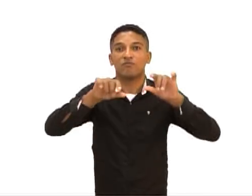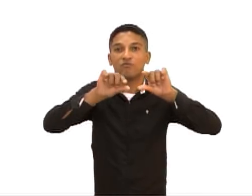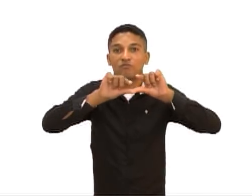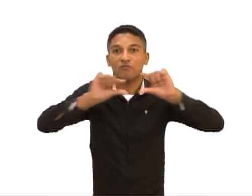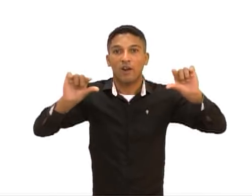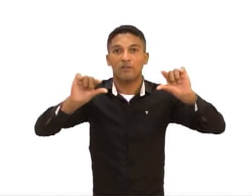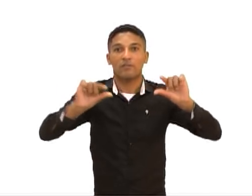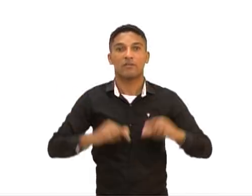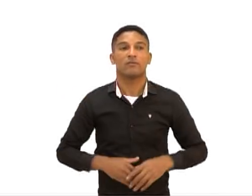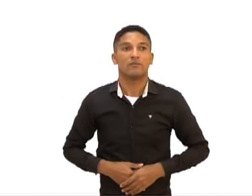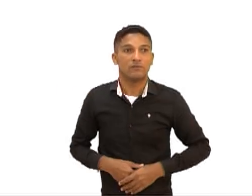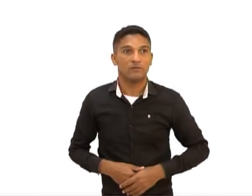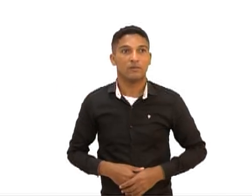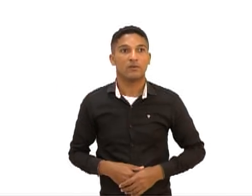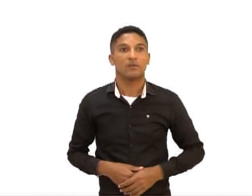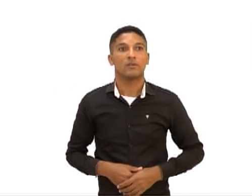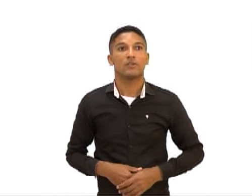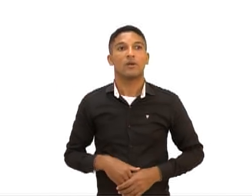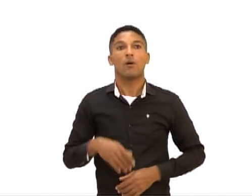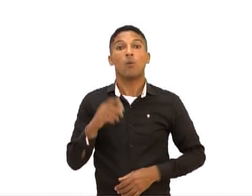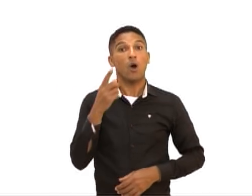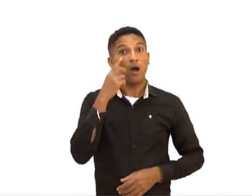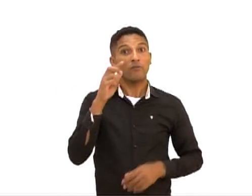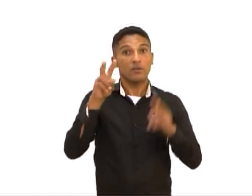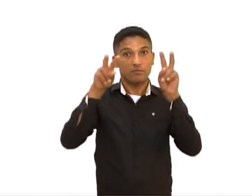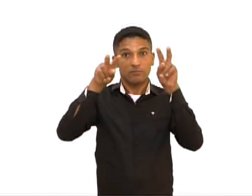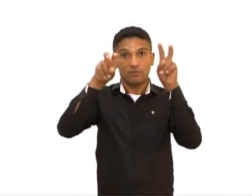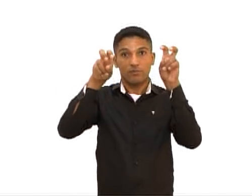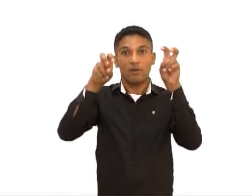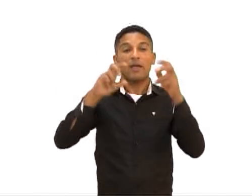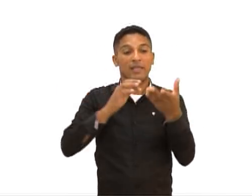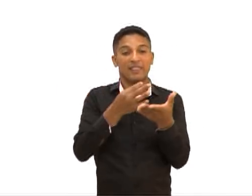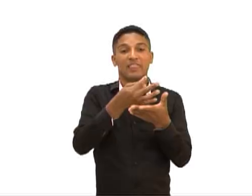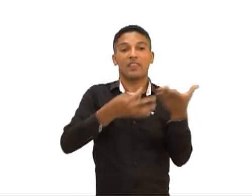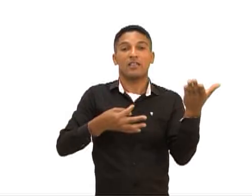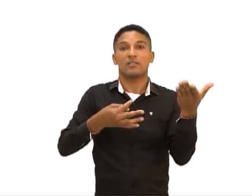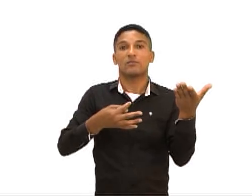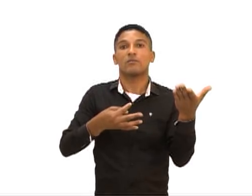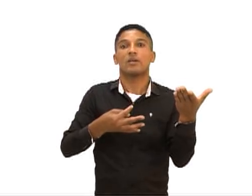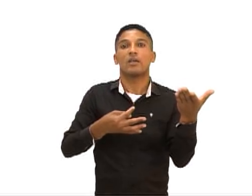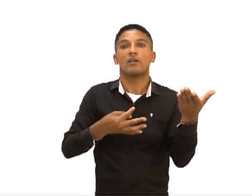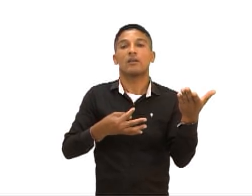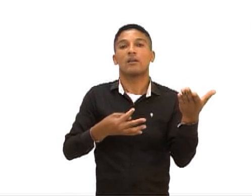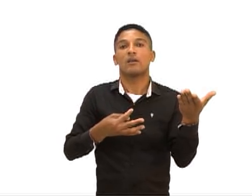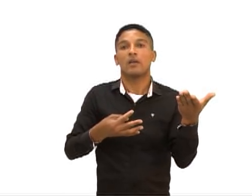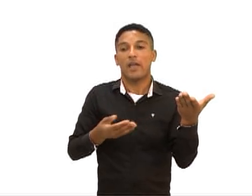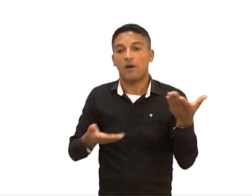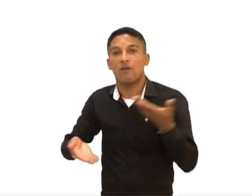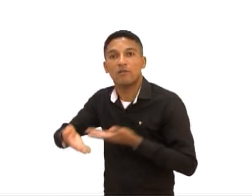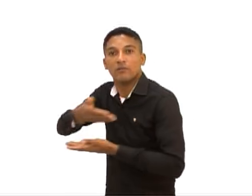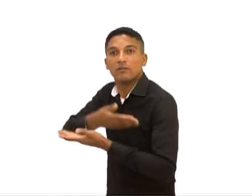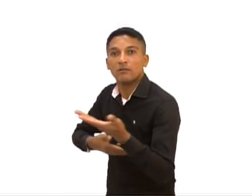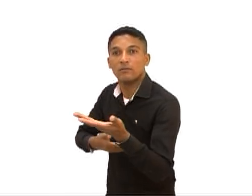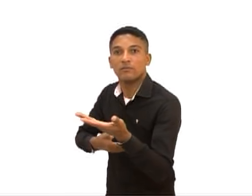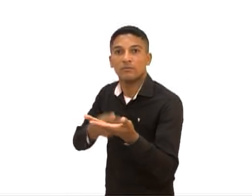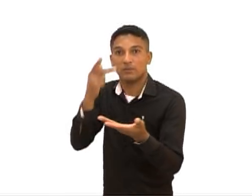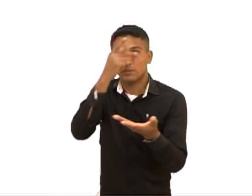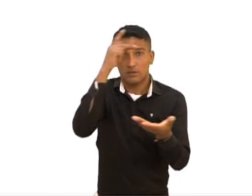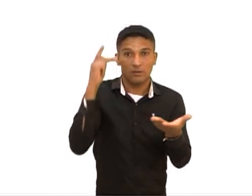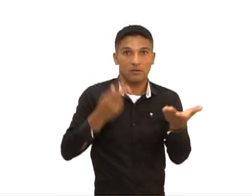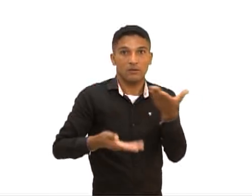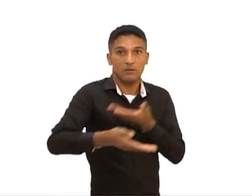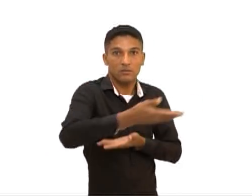textos que, quando interagimos com outras pessoas por meio da linguagem oral ou escrita,